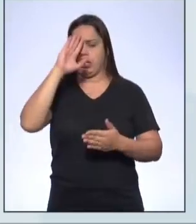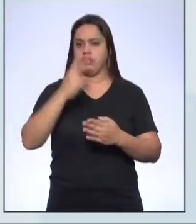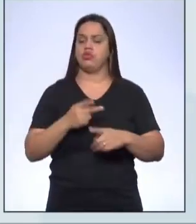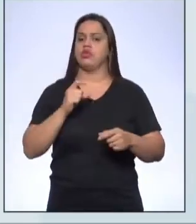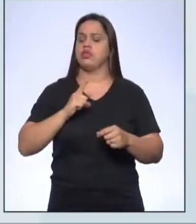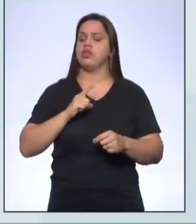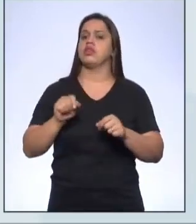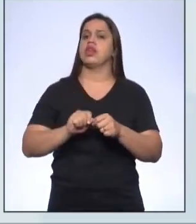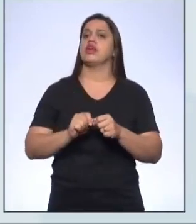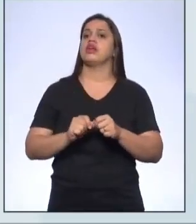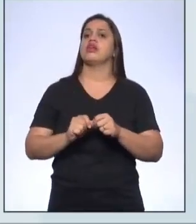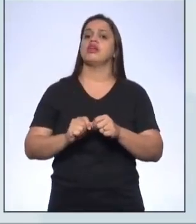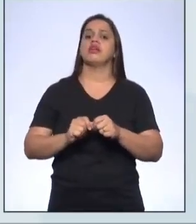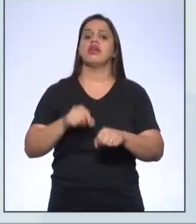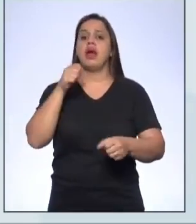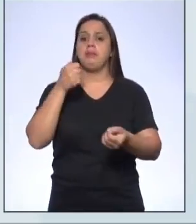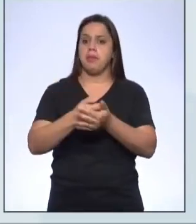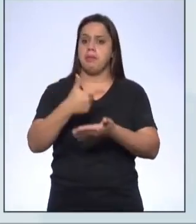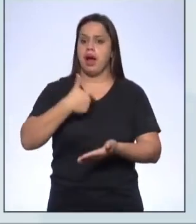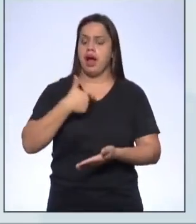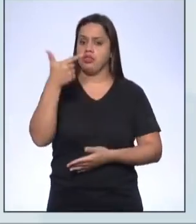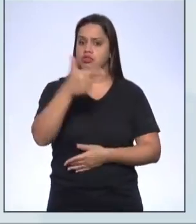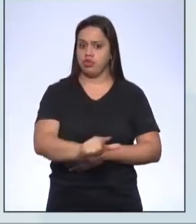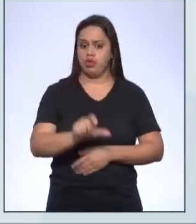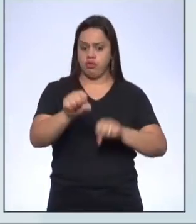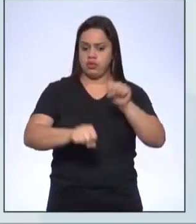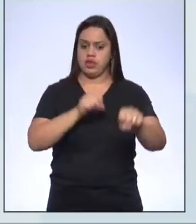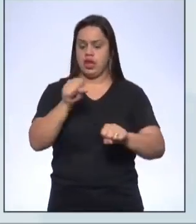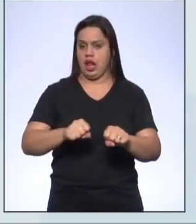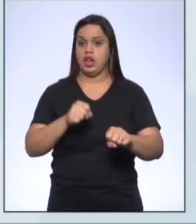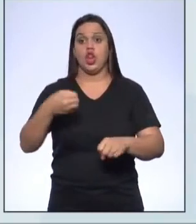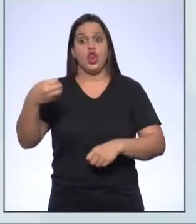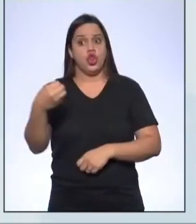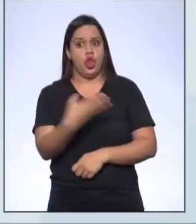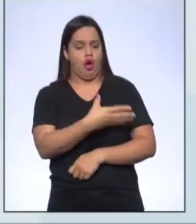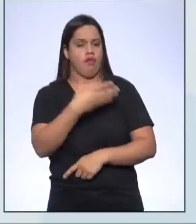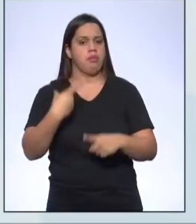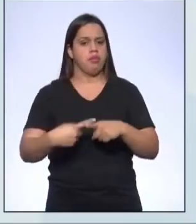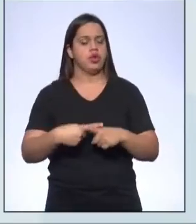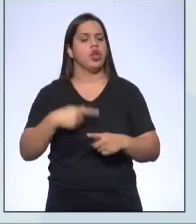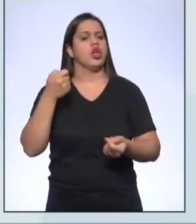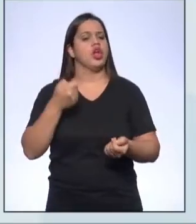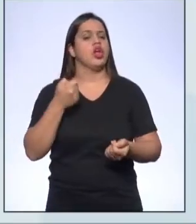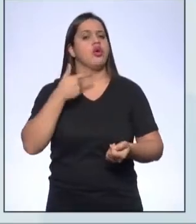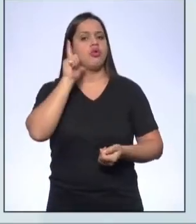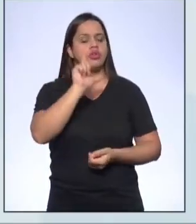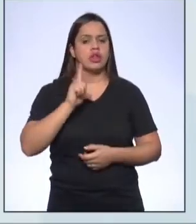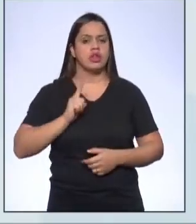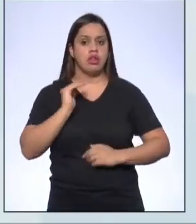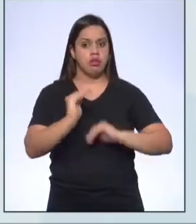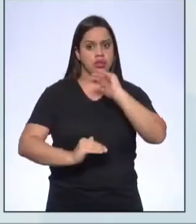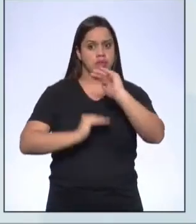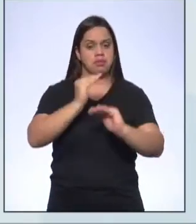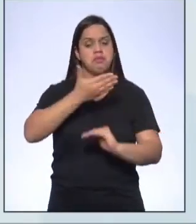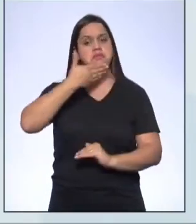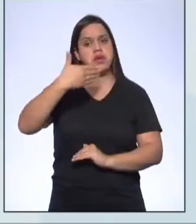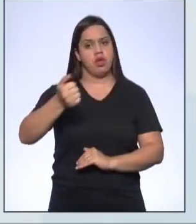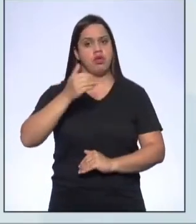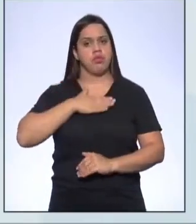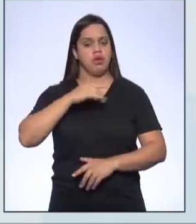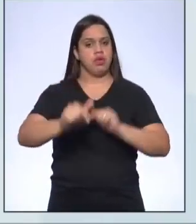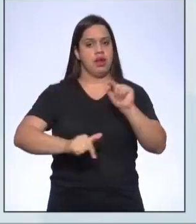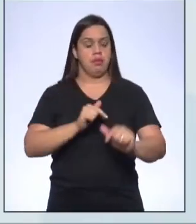uma bicicleta nova, comprada com muito esforço para que eu pudesse ter um desempenho melhor no meu trabalho. E